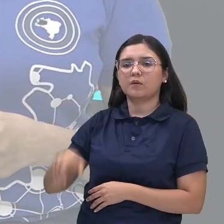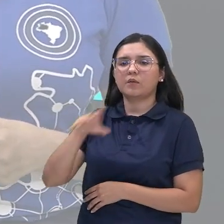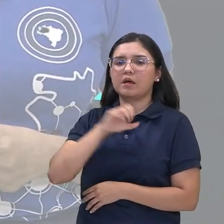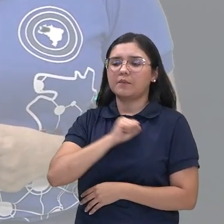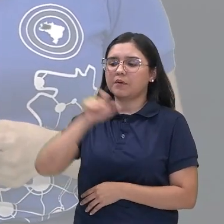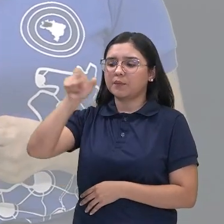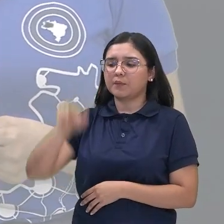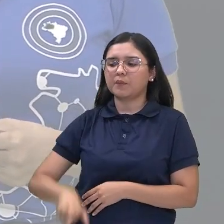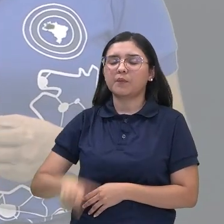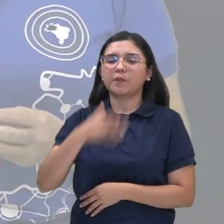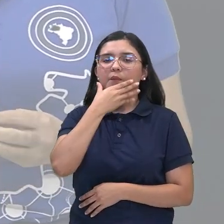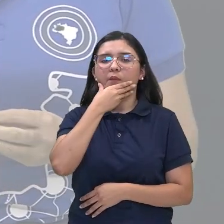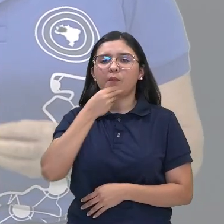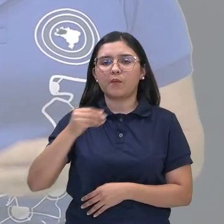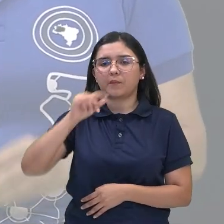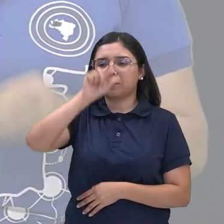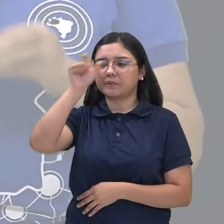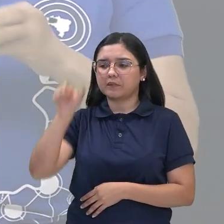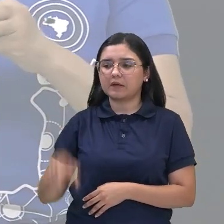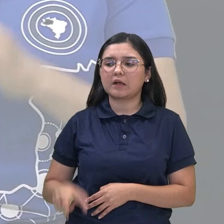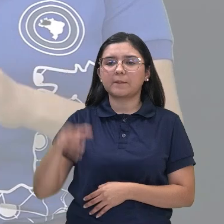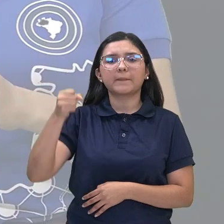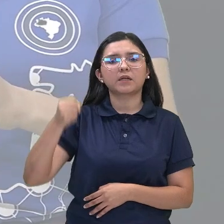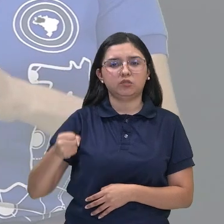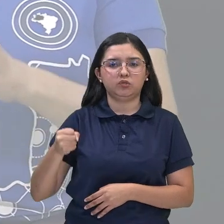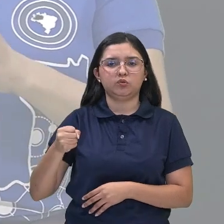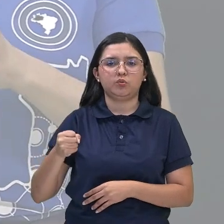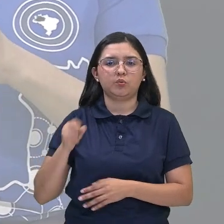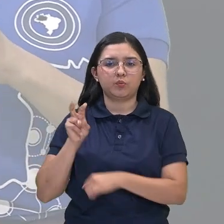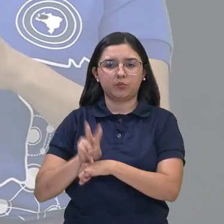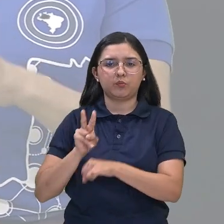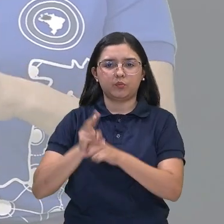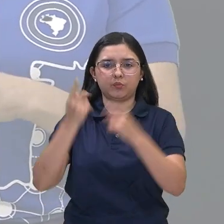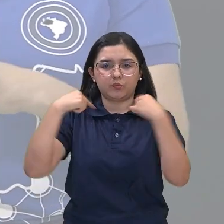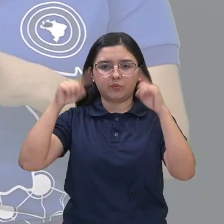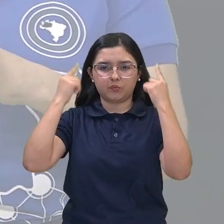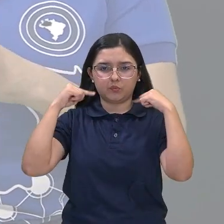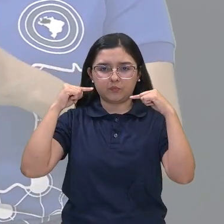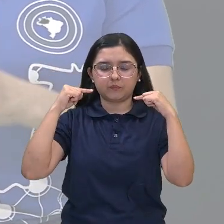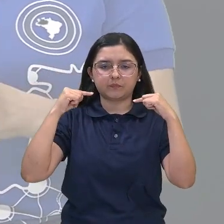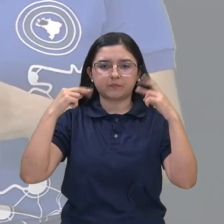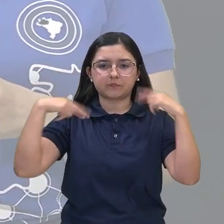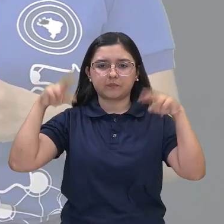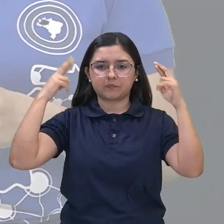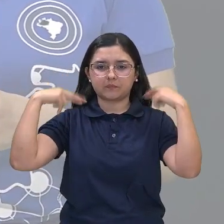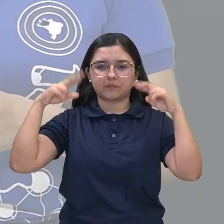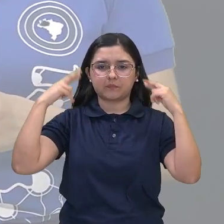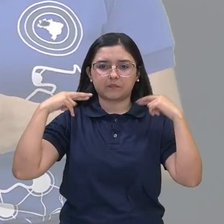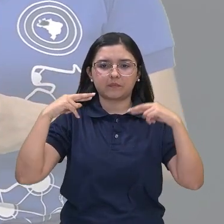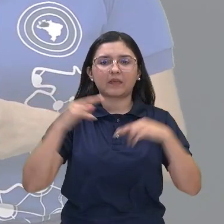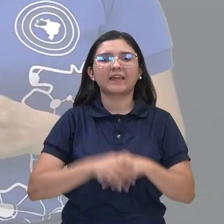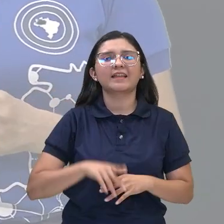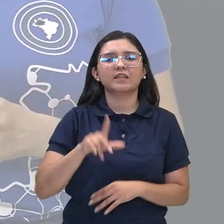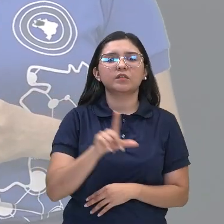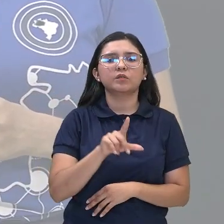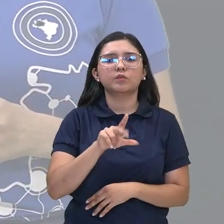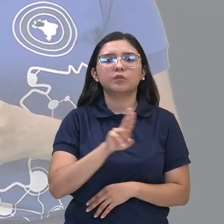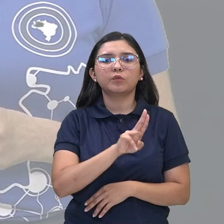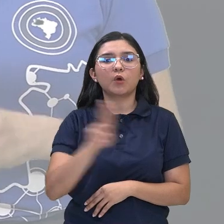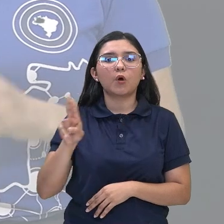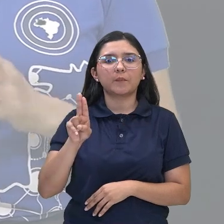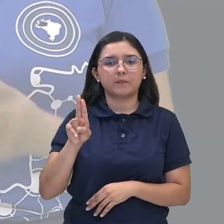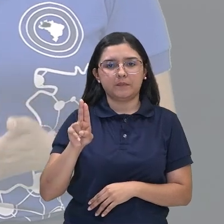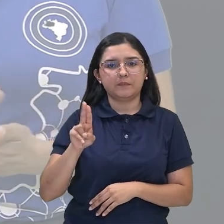eu poético, que esse eu poético é um pastor, aquele pseudônimo que ele escolheu para